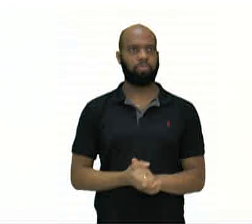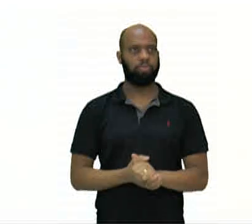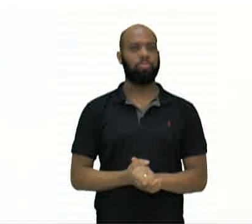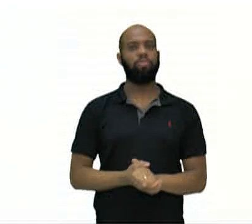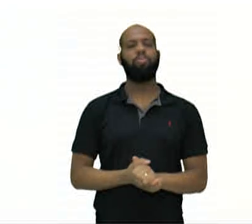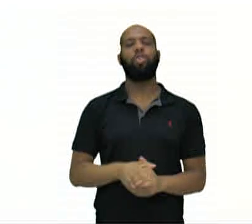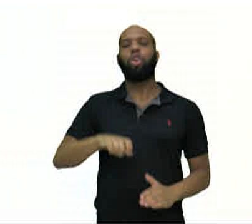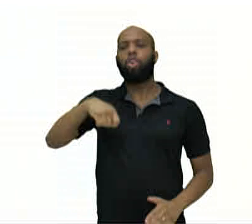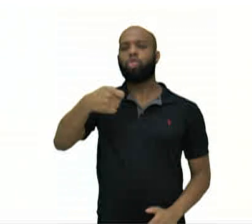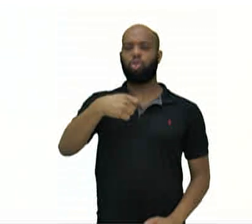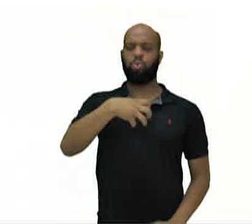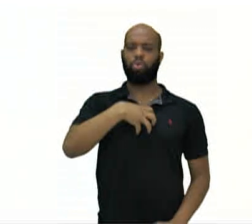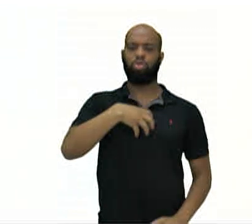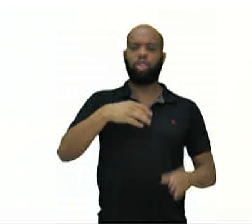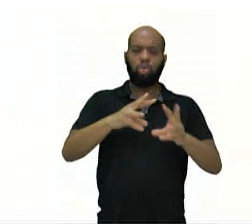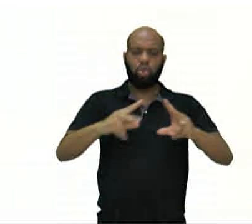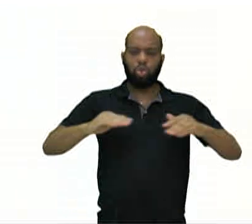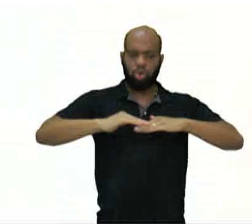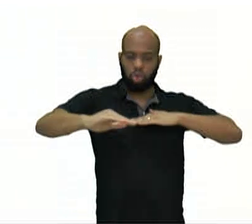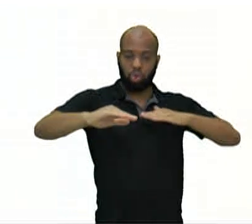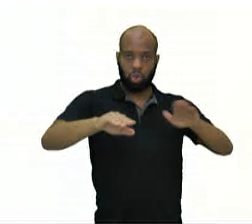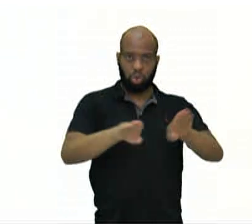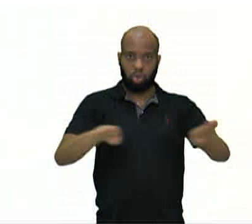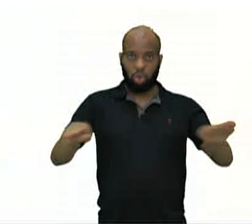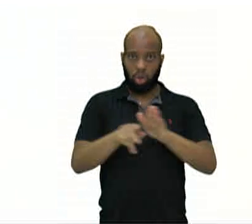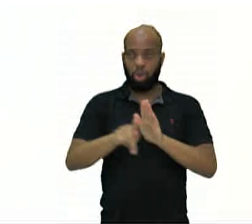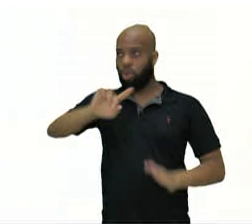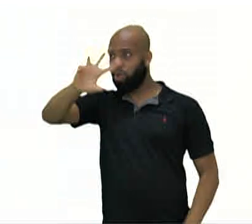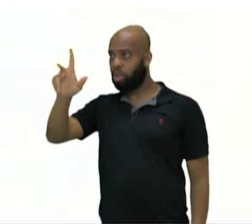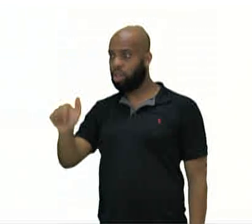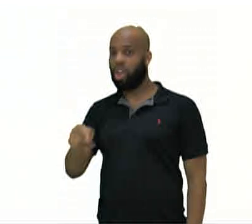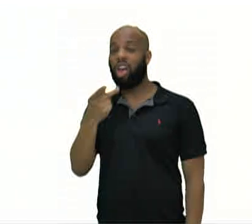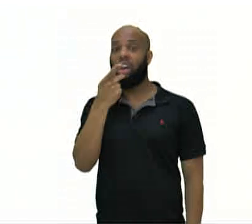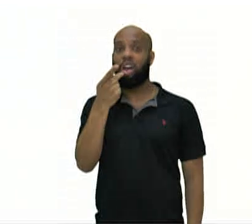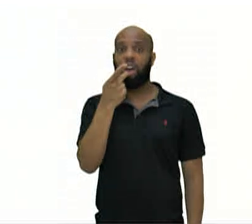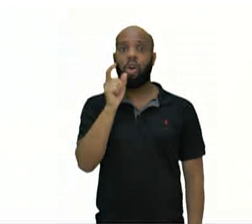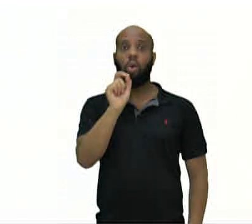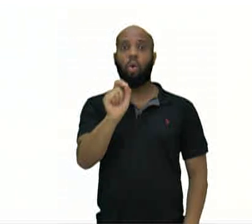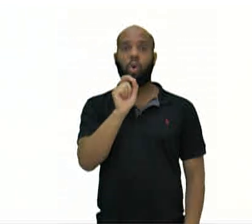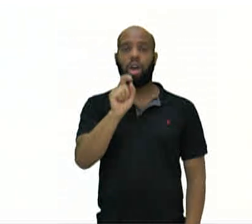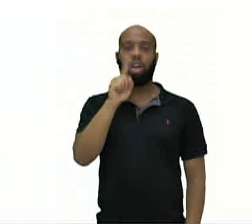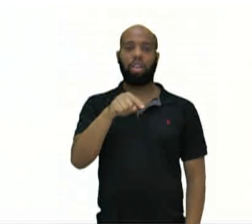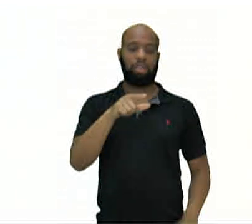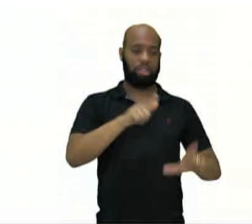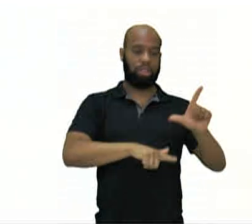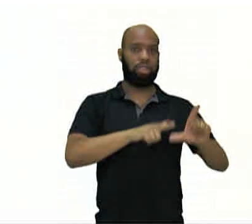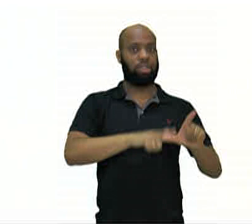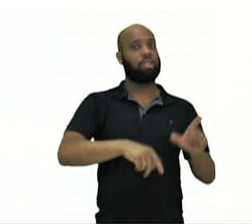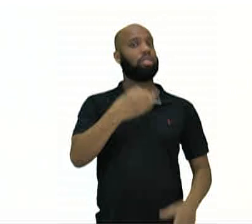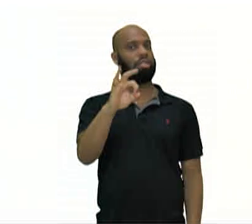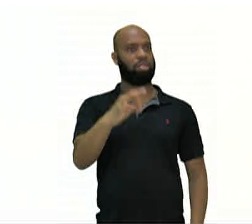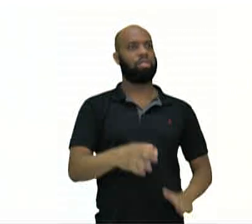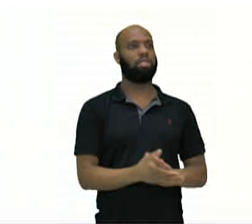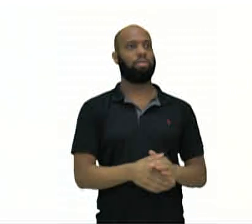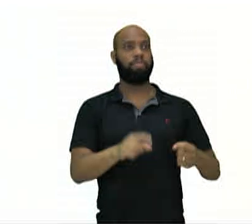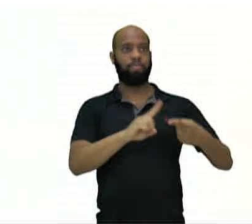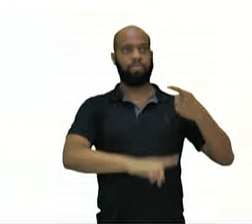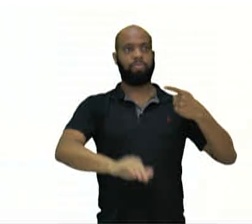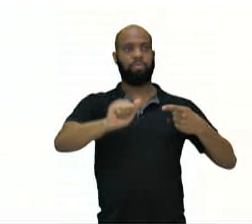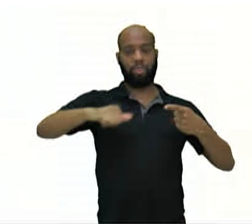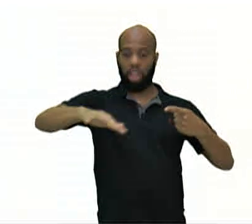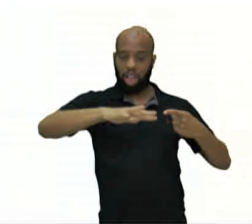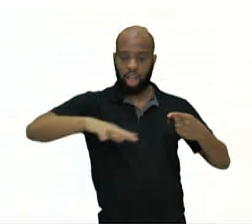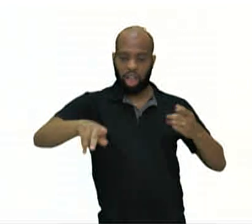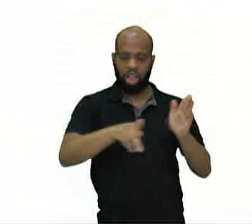ali. Sobre o relevo, então, e uso do solo no continente africano, afirmativa correta. Letra A. As áreas de planície